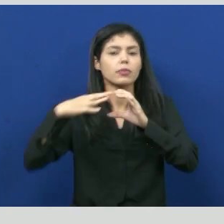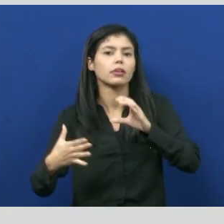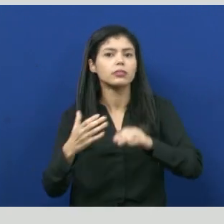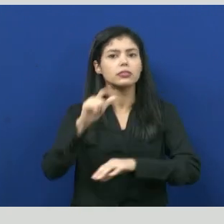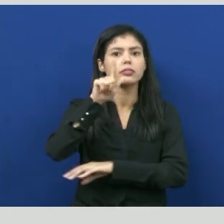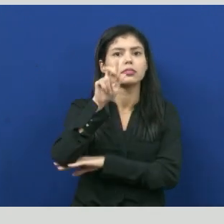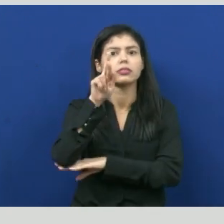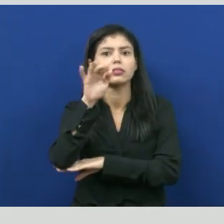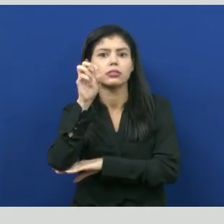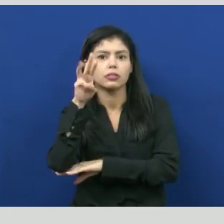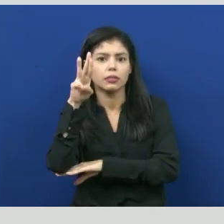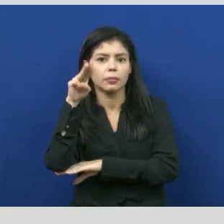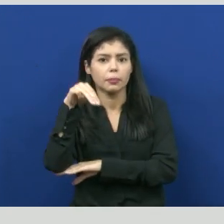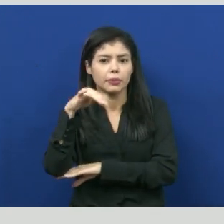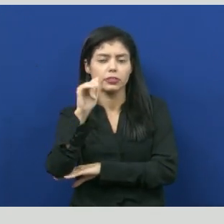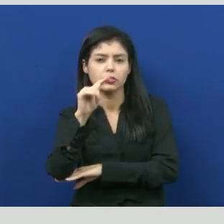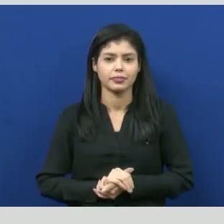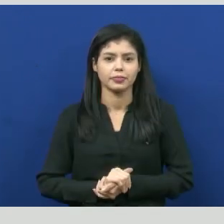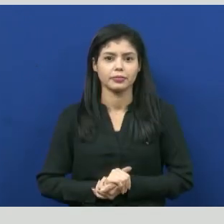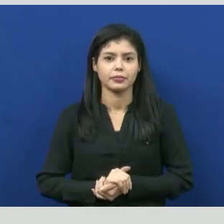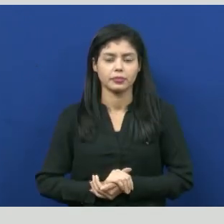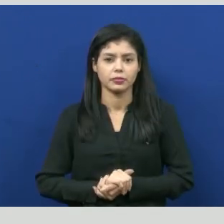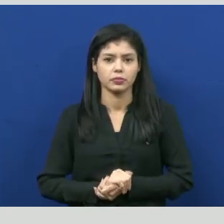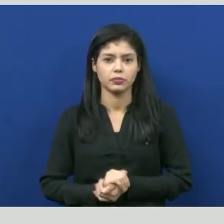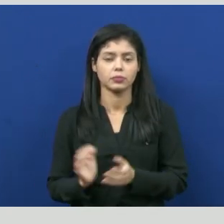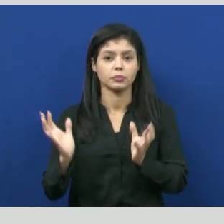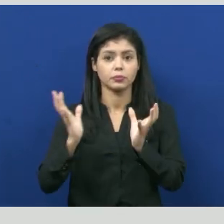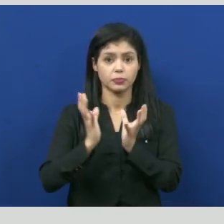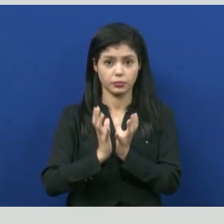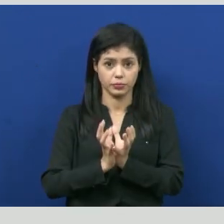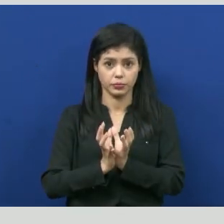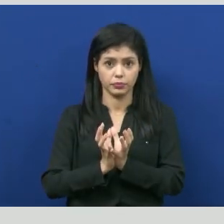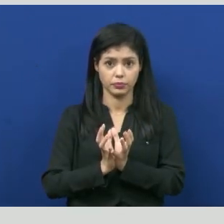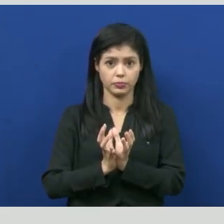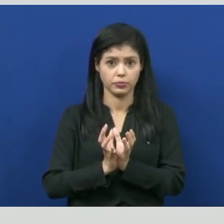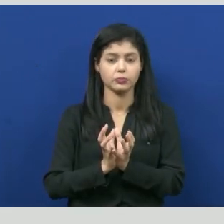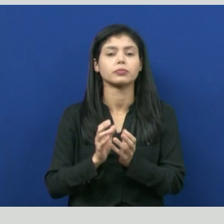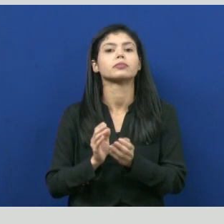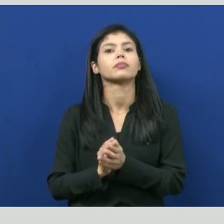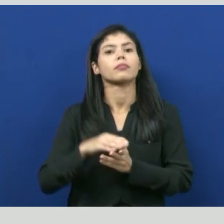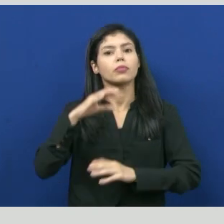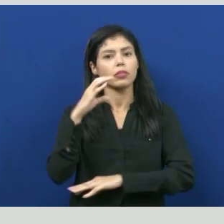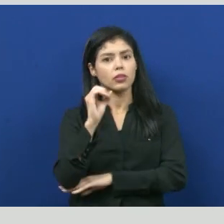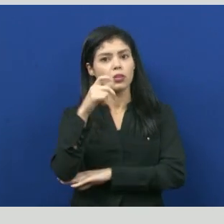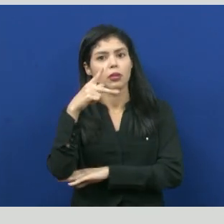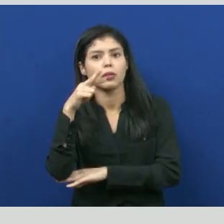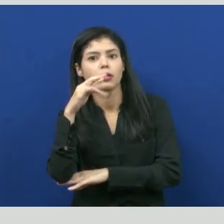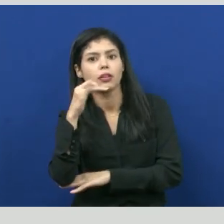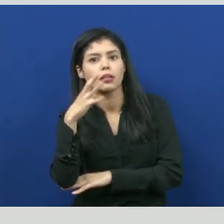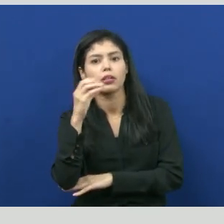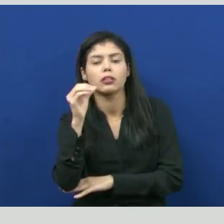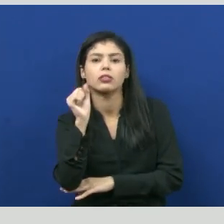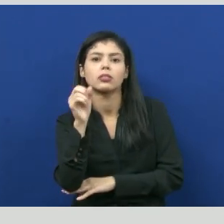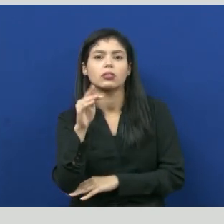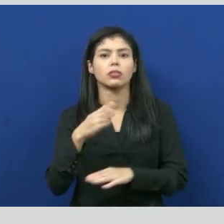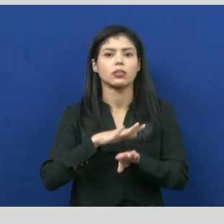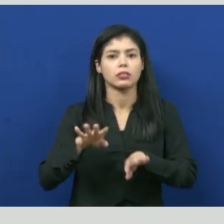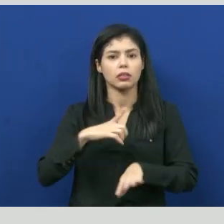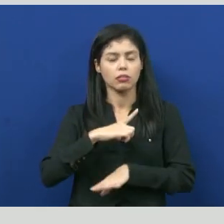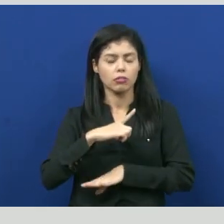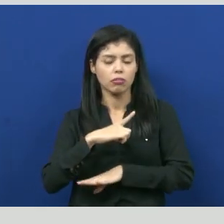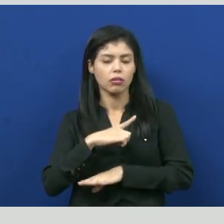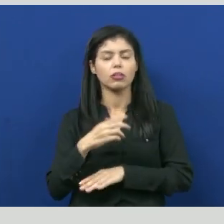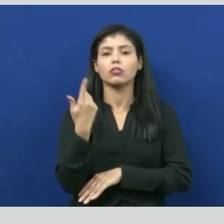as palavras. Em matemática, quando eu agrupo as operações aritméticas. Em